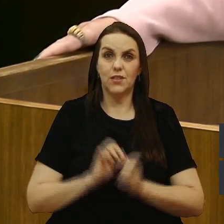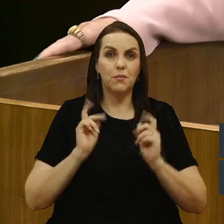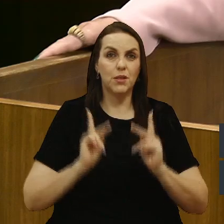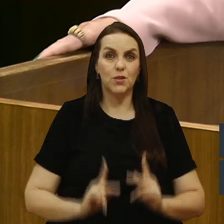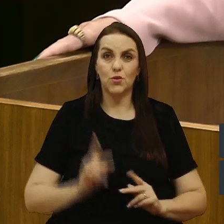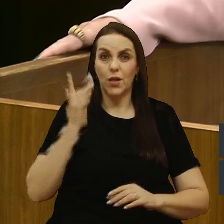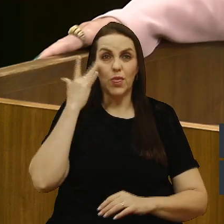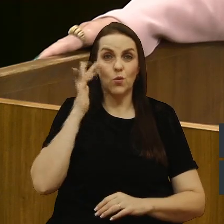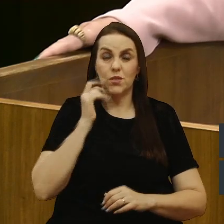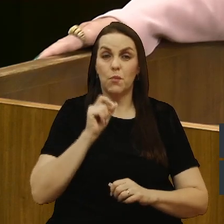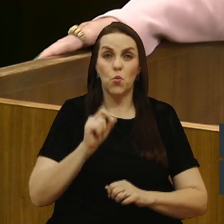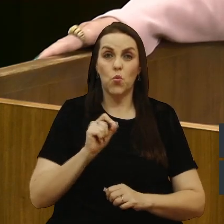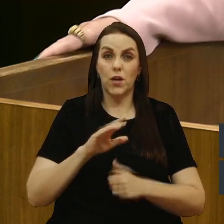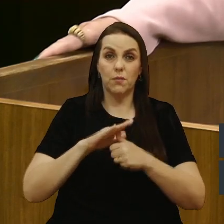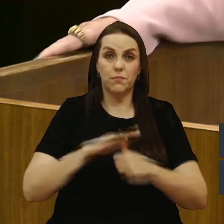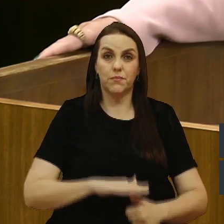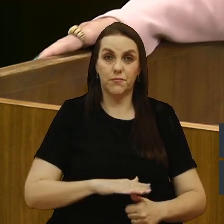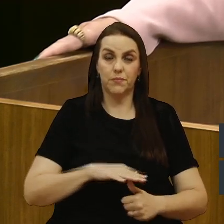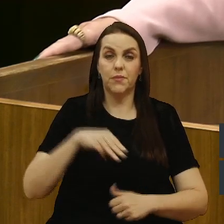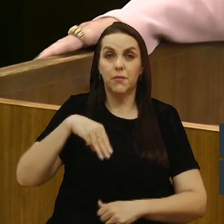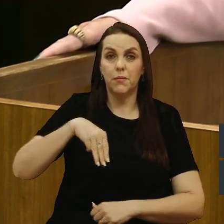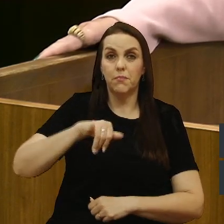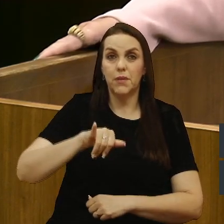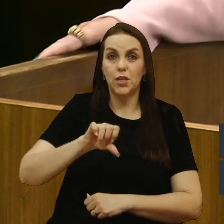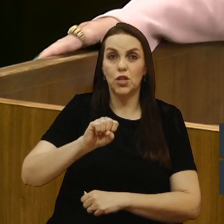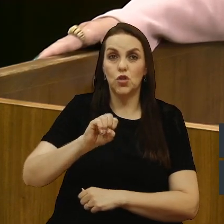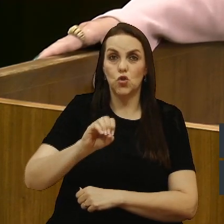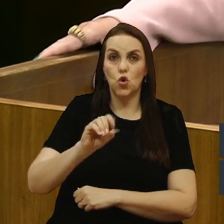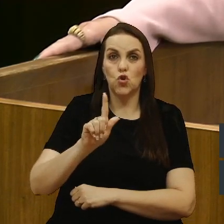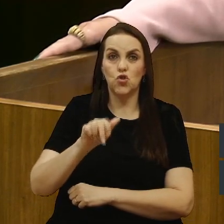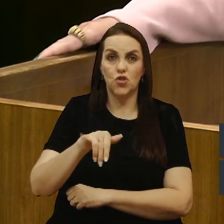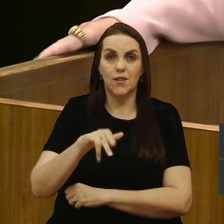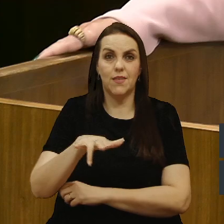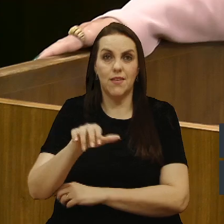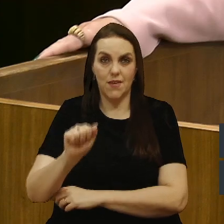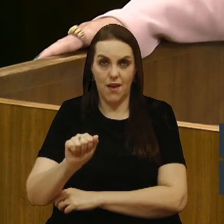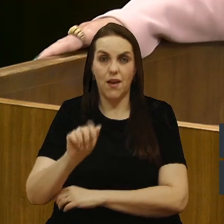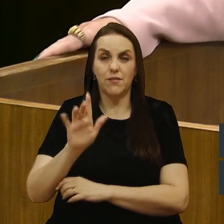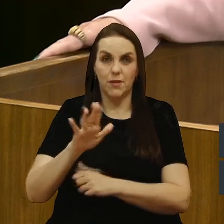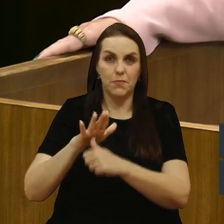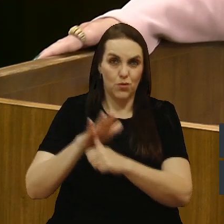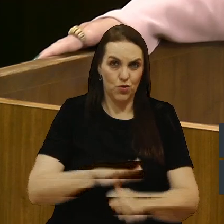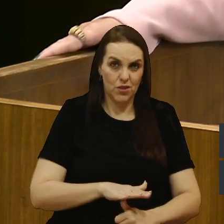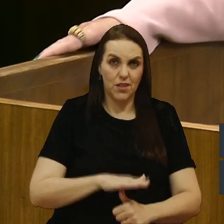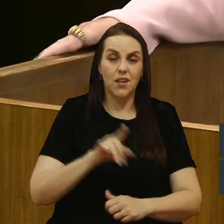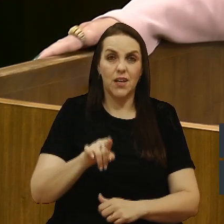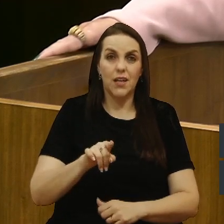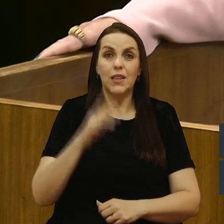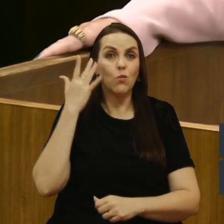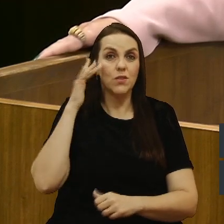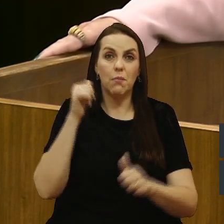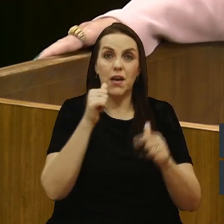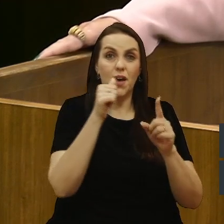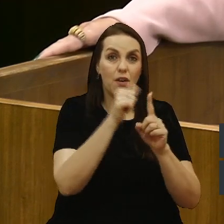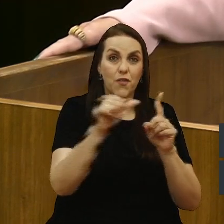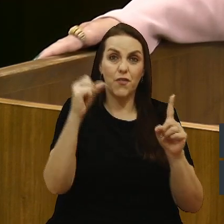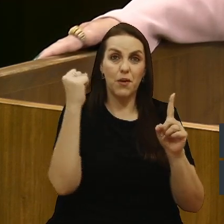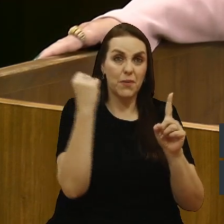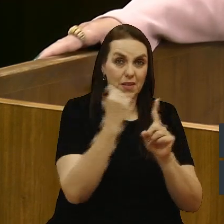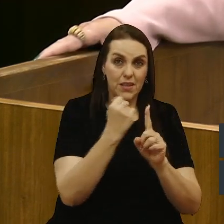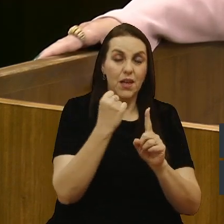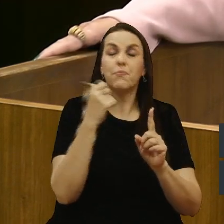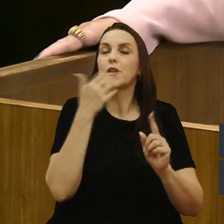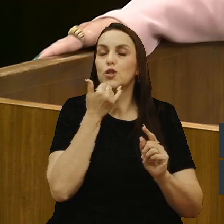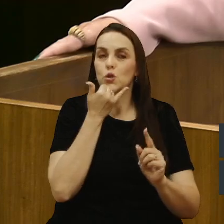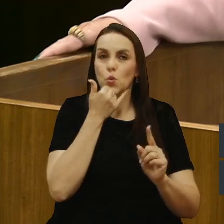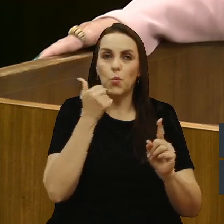que é misoginia e falam bobagem. As pessoas não sabem o que é feminismo e confundem com femismo.